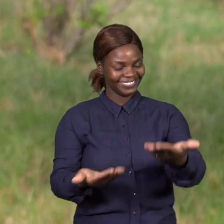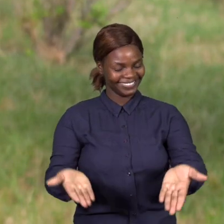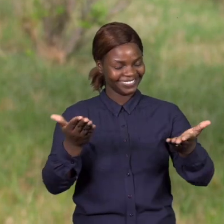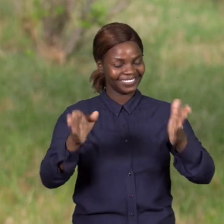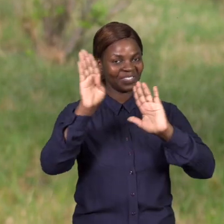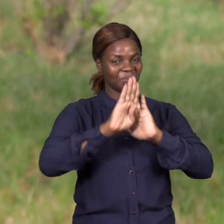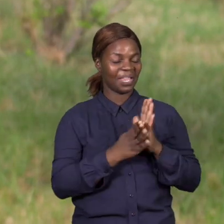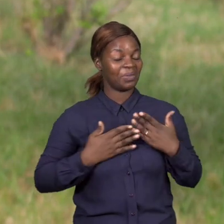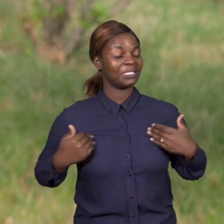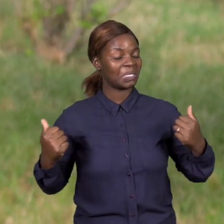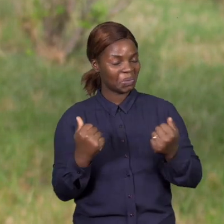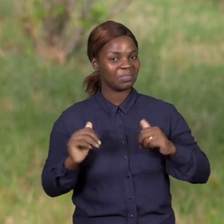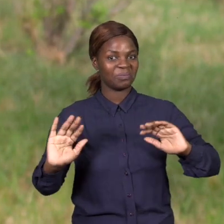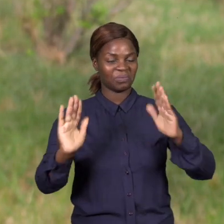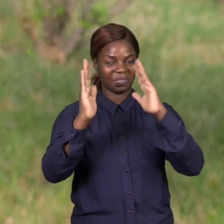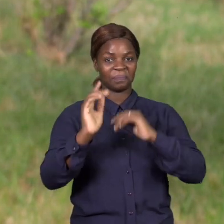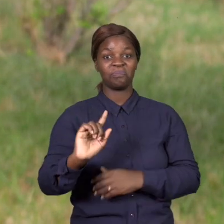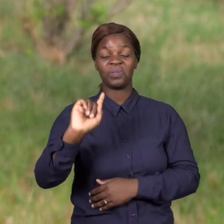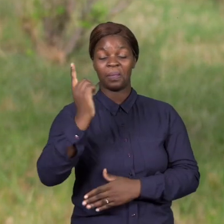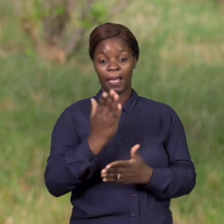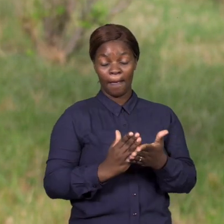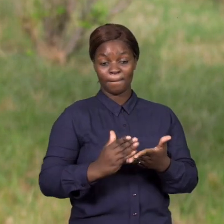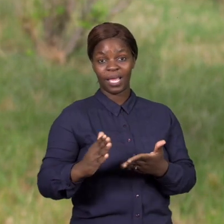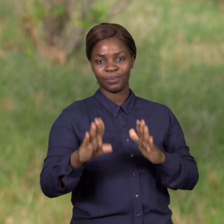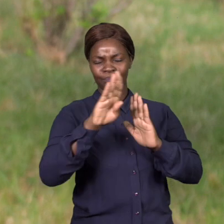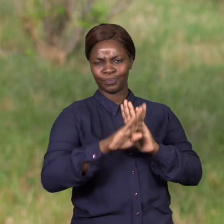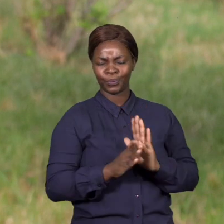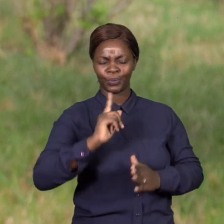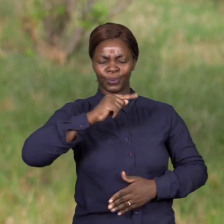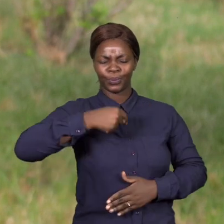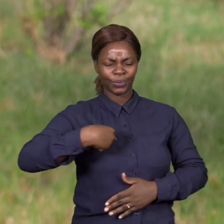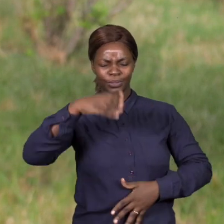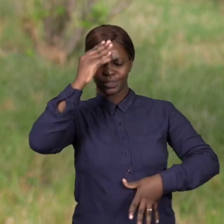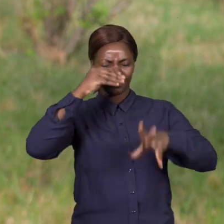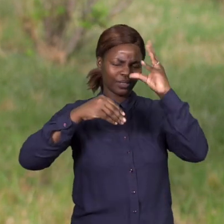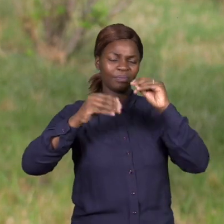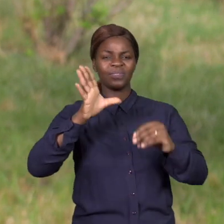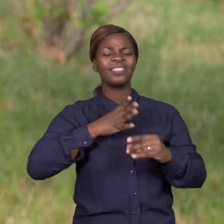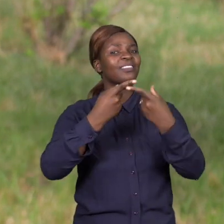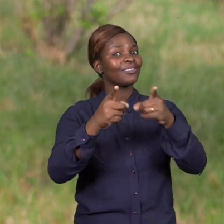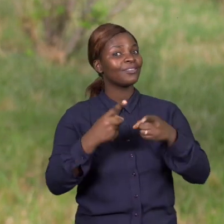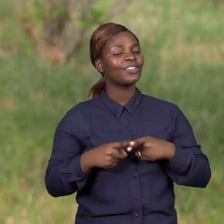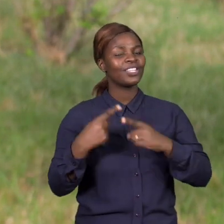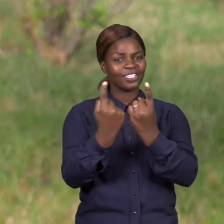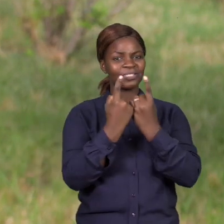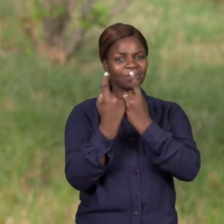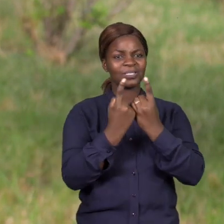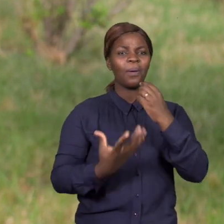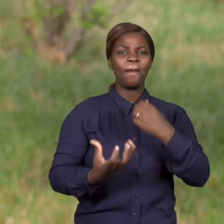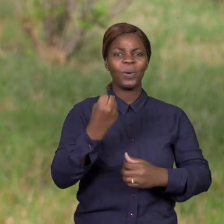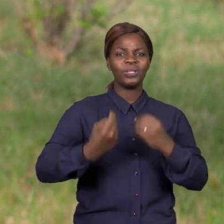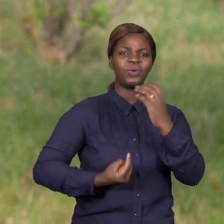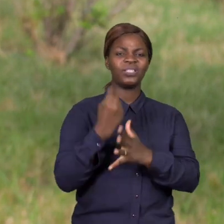Bem-vindo de volta ao programa Saúde e Vida. Na primeira parte do nosso programa, aprendemos que várias são as razões que podem levar à